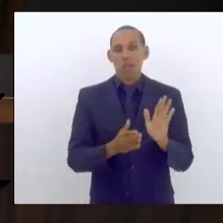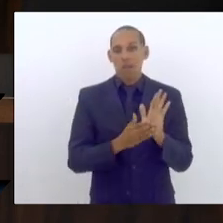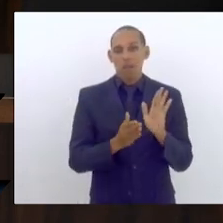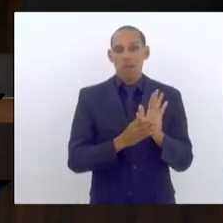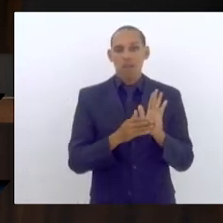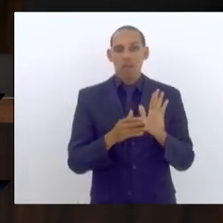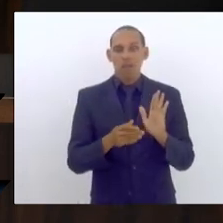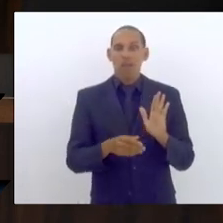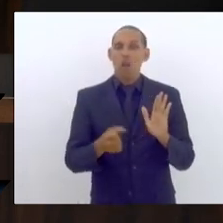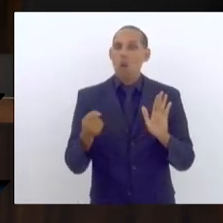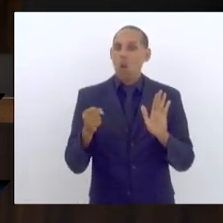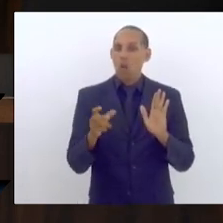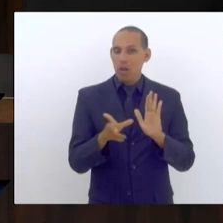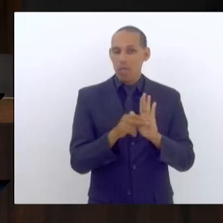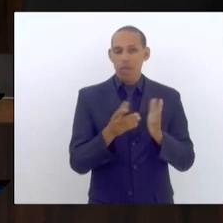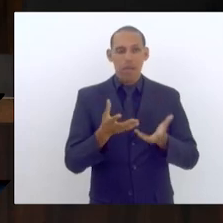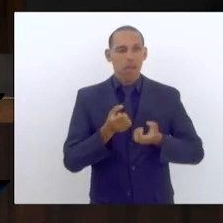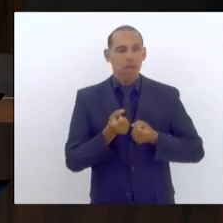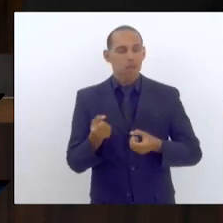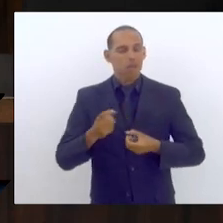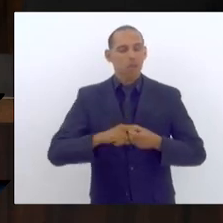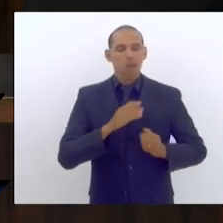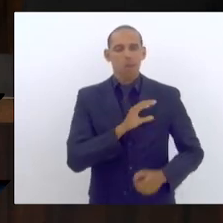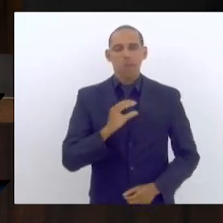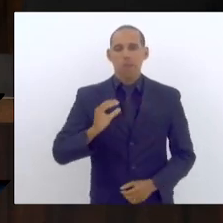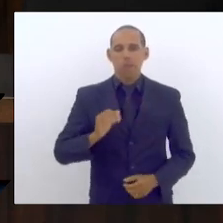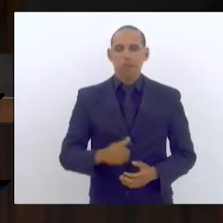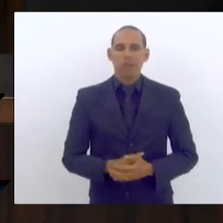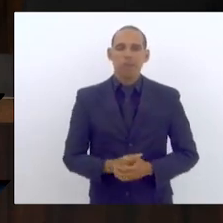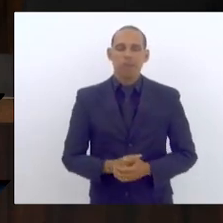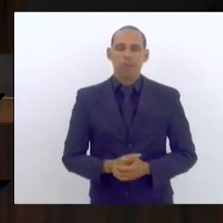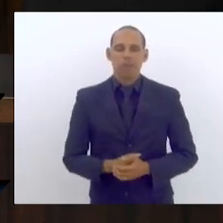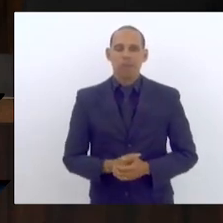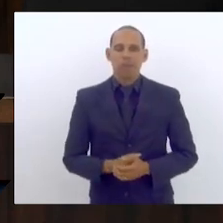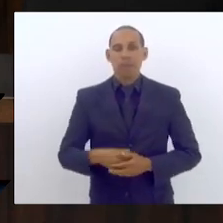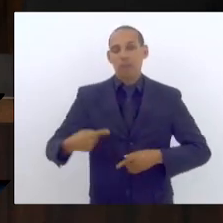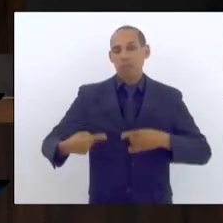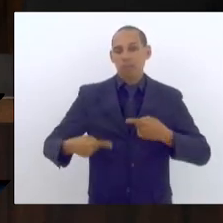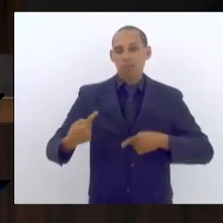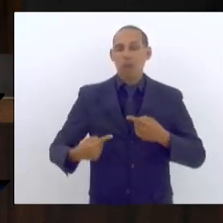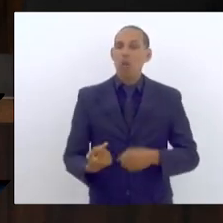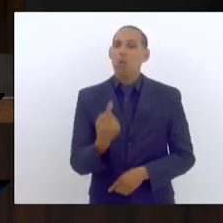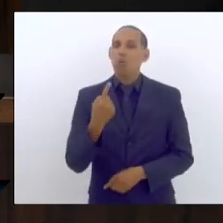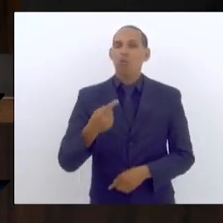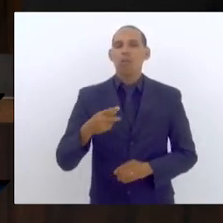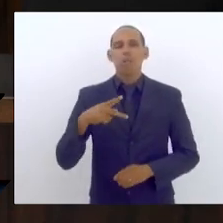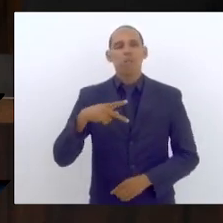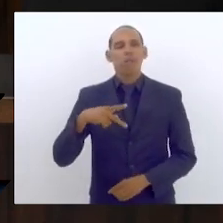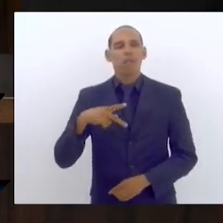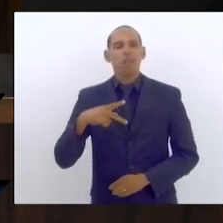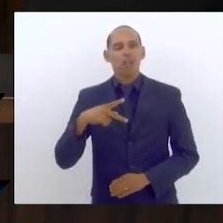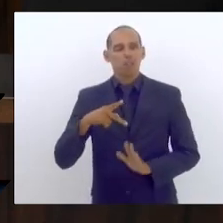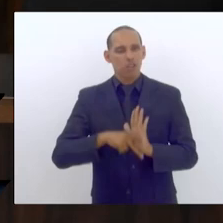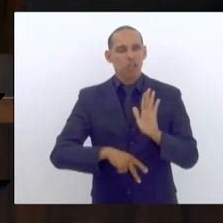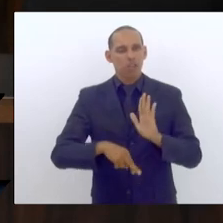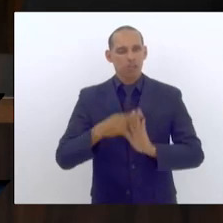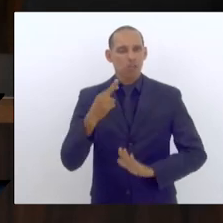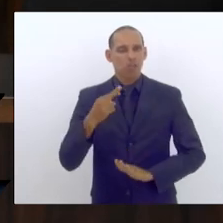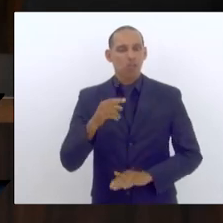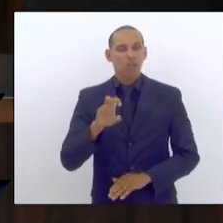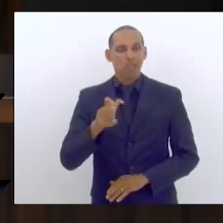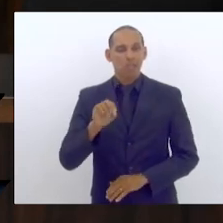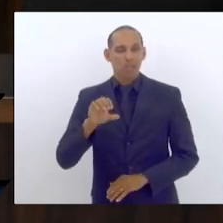proposta recebeu 8 emendas e retorna às comissões. Em discussão única, projeto de resolução número